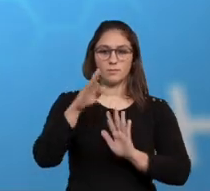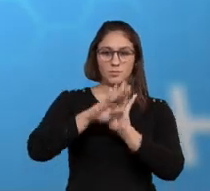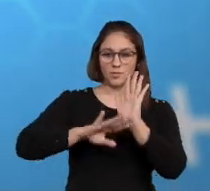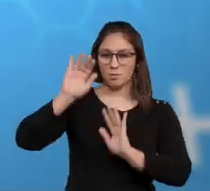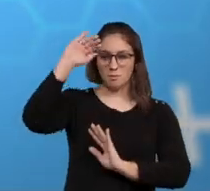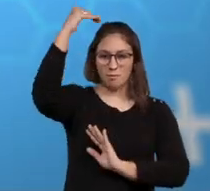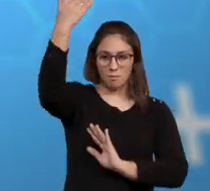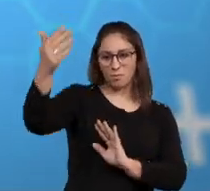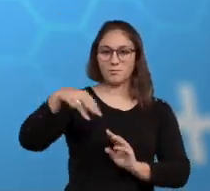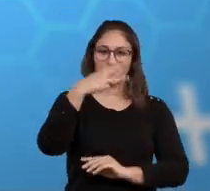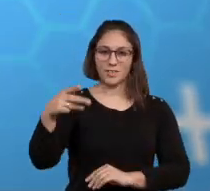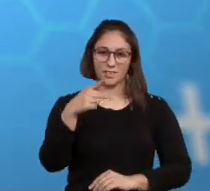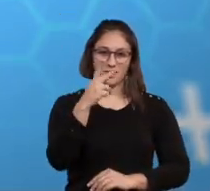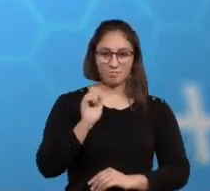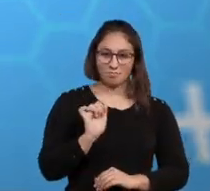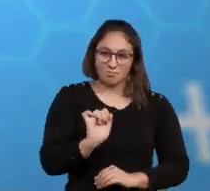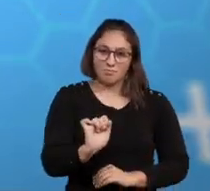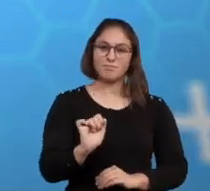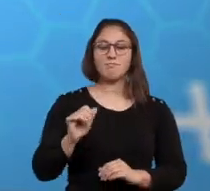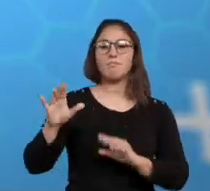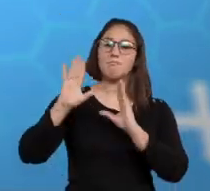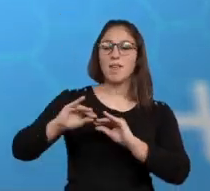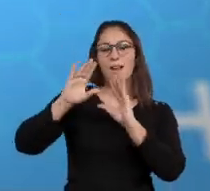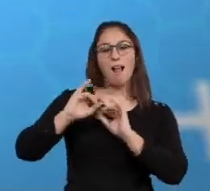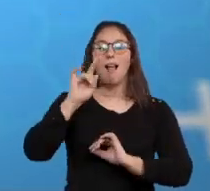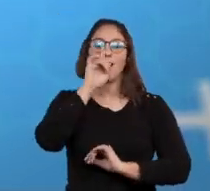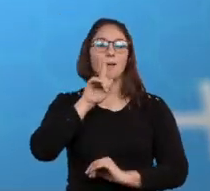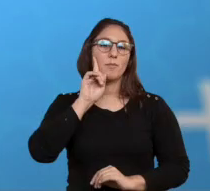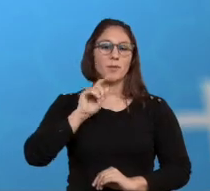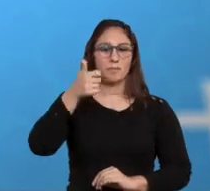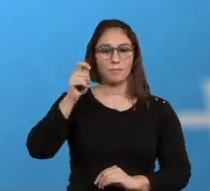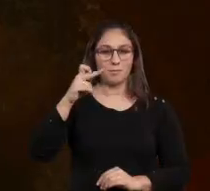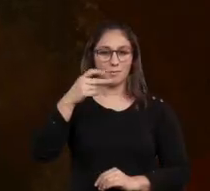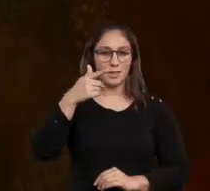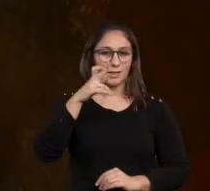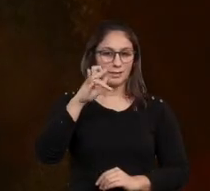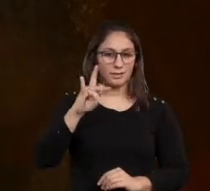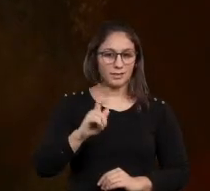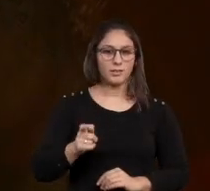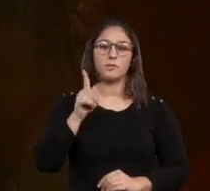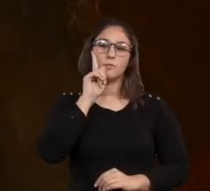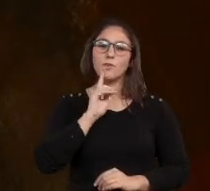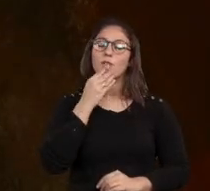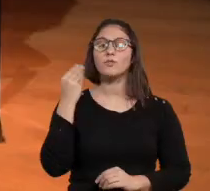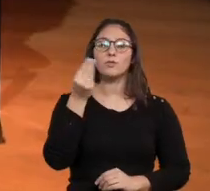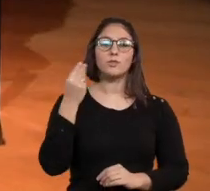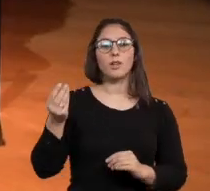Na próxima edição da ESEC TV, conversamos com Beatriz Cortesão, uma jovem arpista de